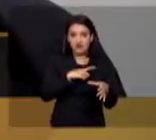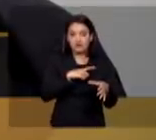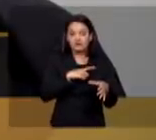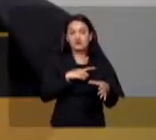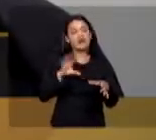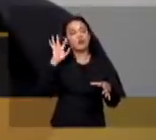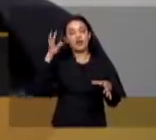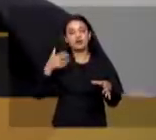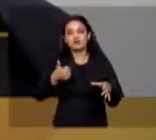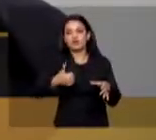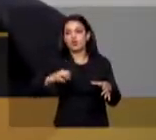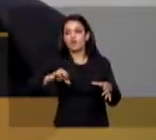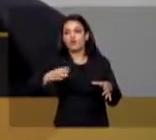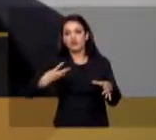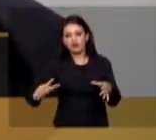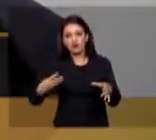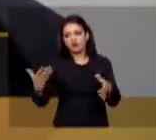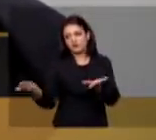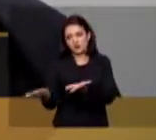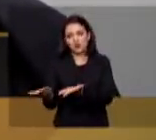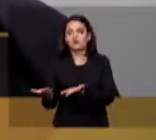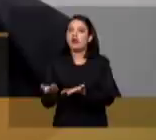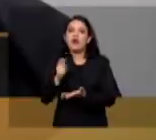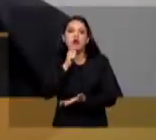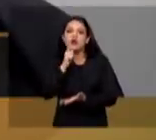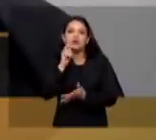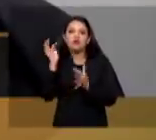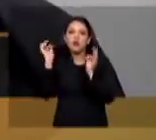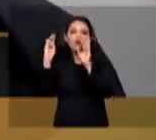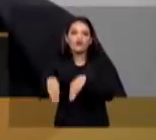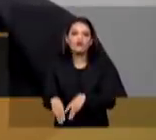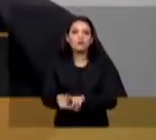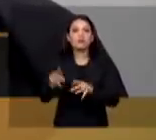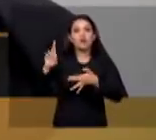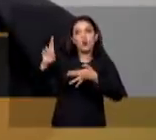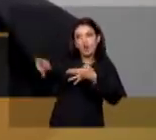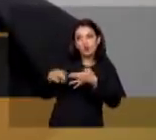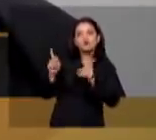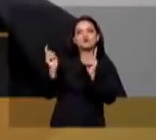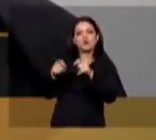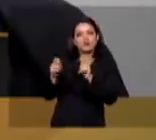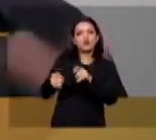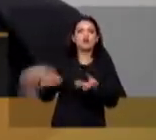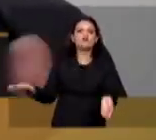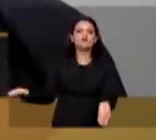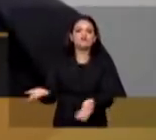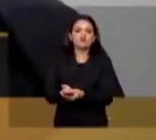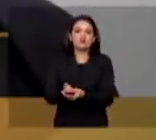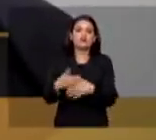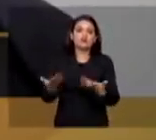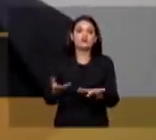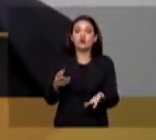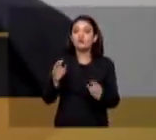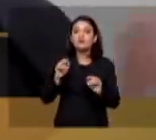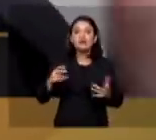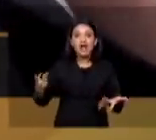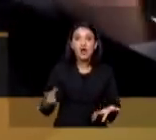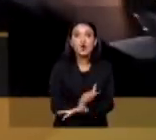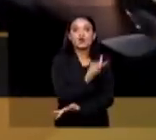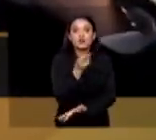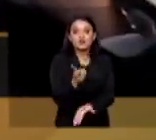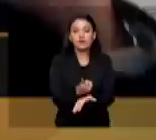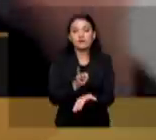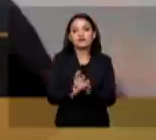193.726 em embargo de declaração ainda não era definitiva, visto que eventual recurso poderia ser interposto, como de fato ocorreu, o